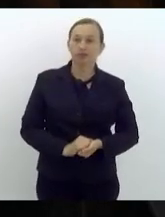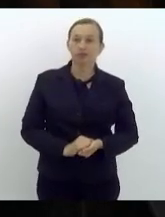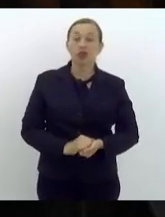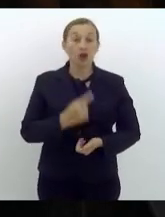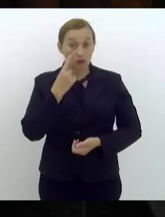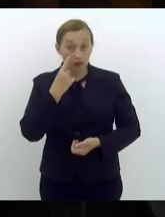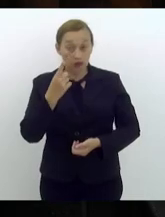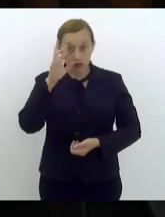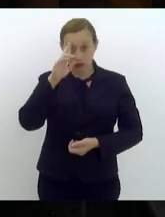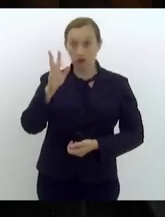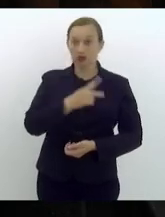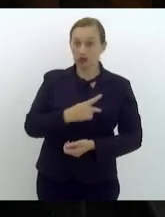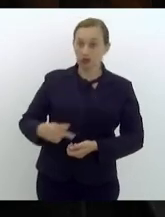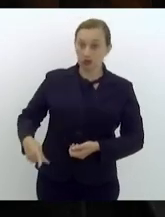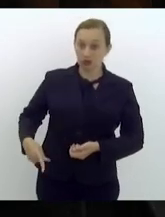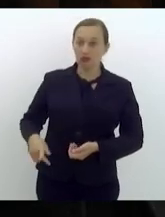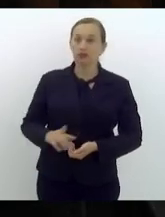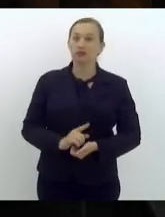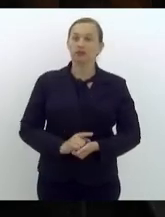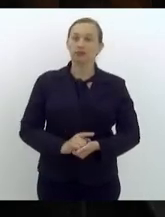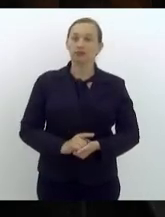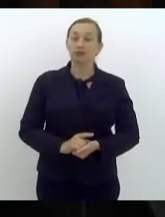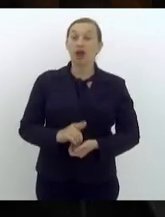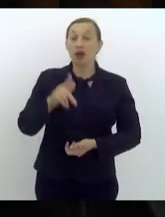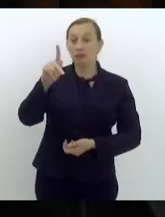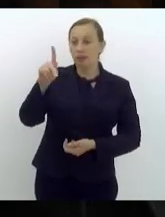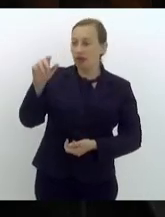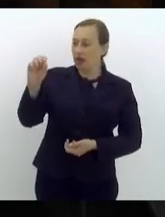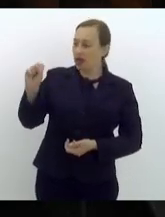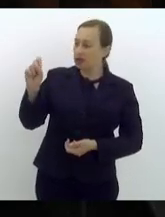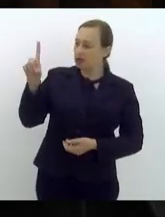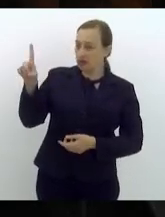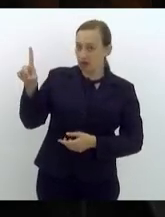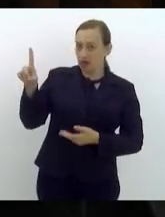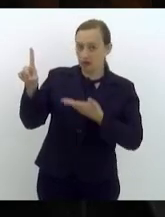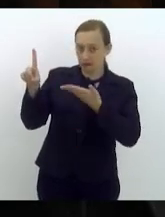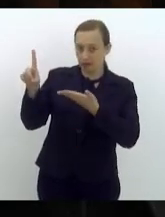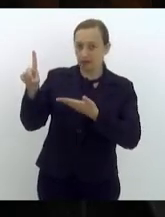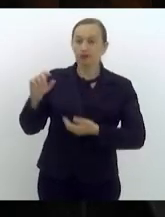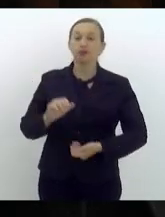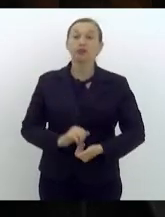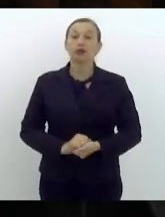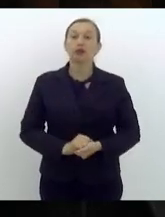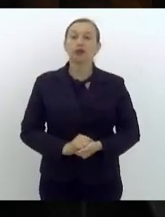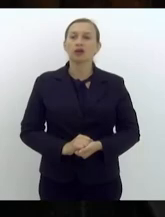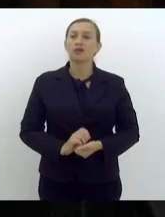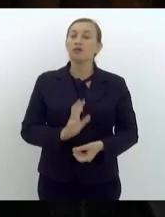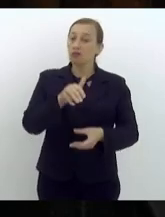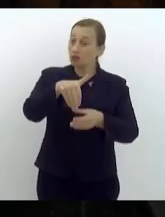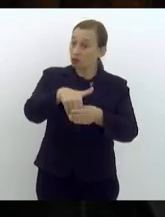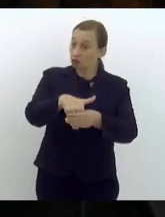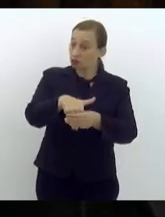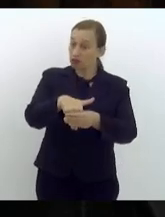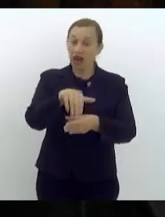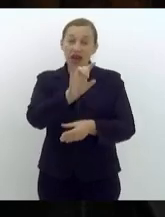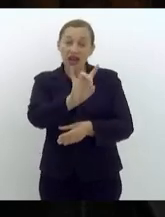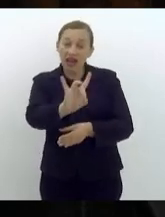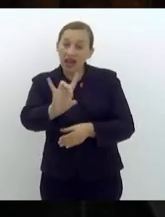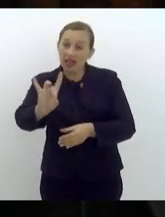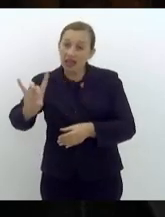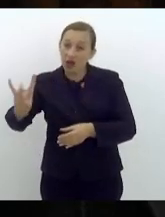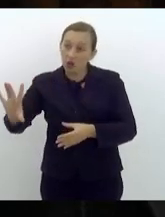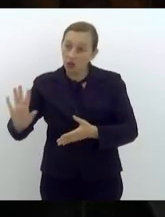viu, senhor presidente? A bancada do PSD vai votar cada um